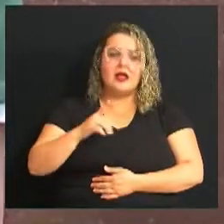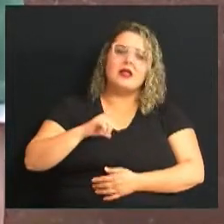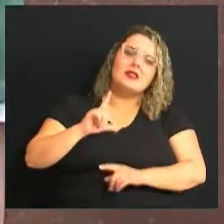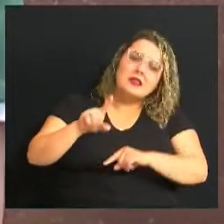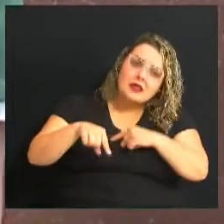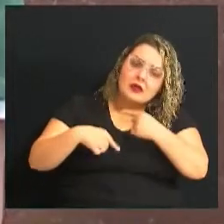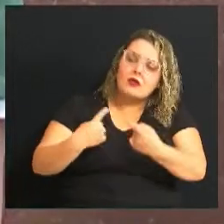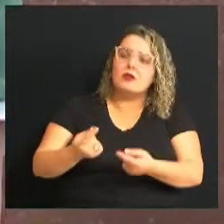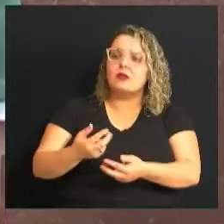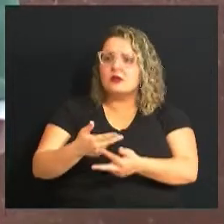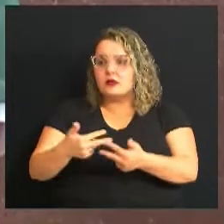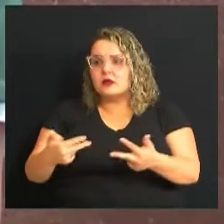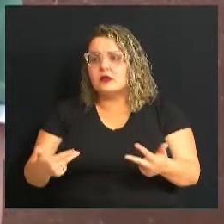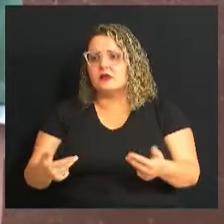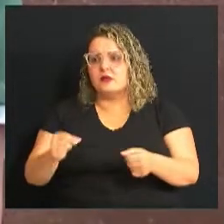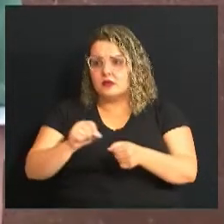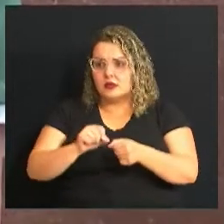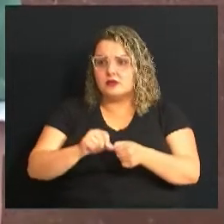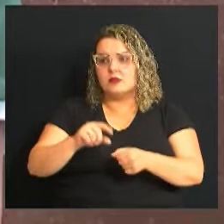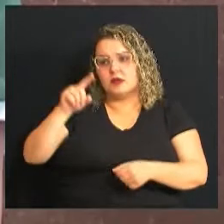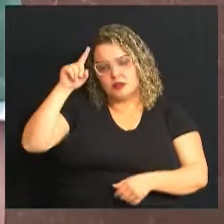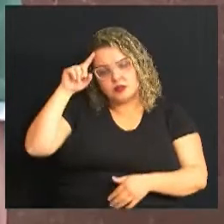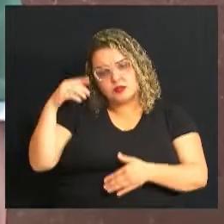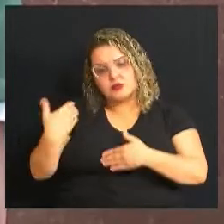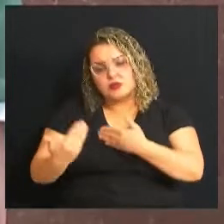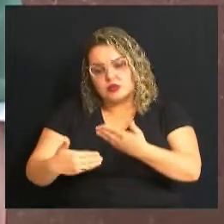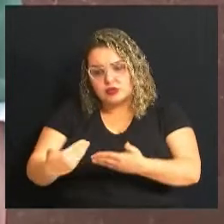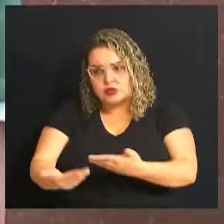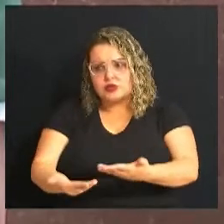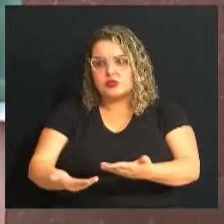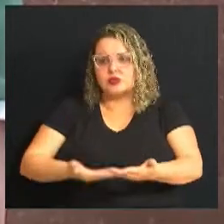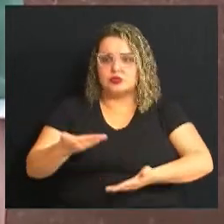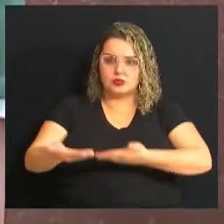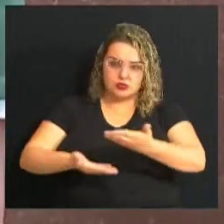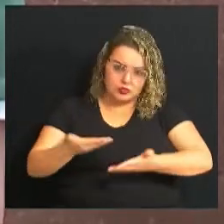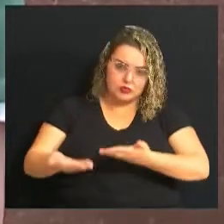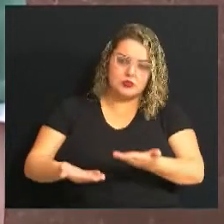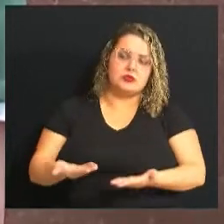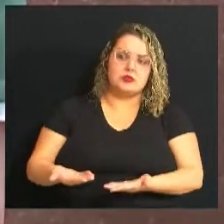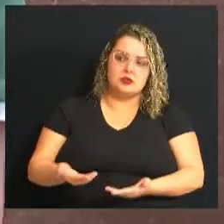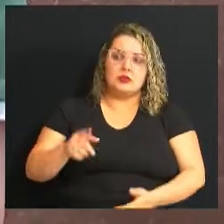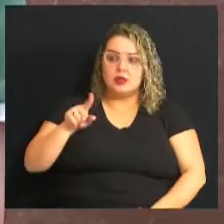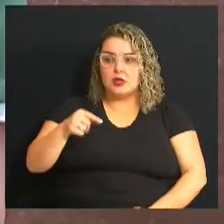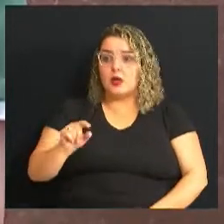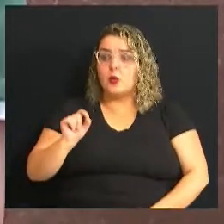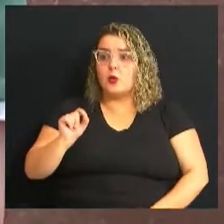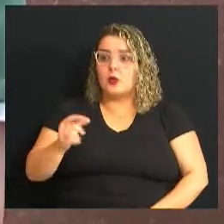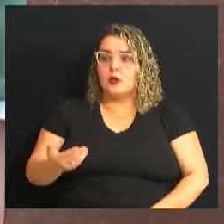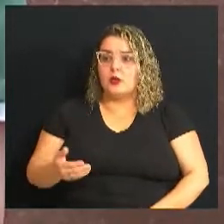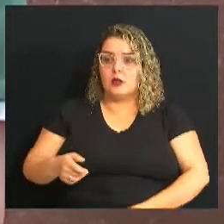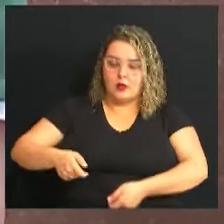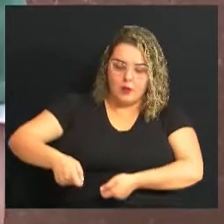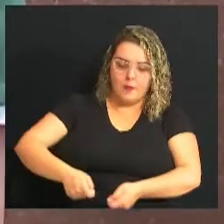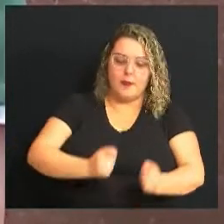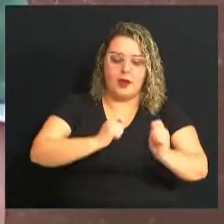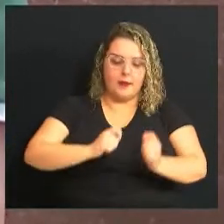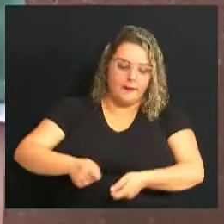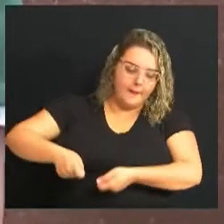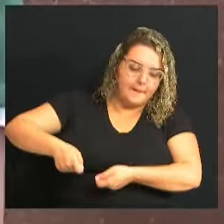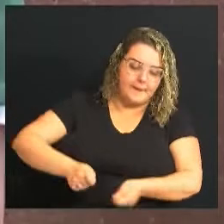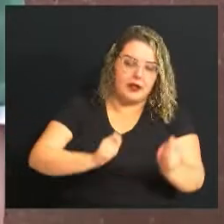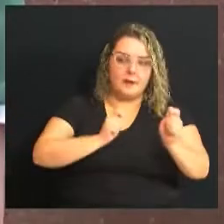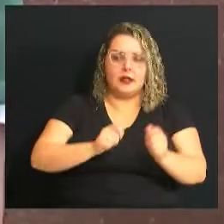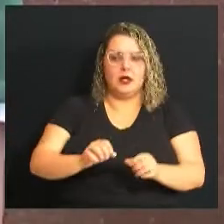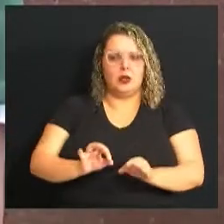pontos, né, que faz parte do serviço do sepultador, que é a abertura, que tem o processo todo